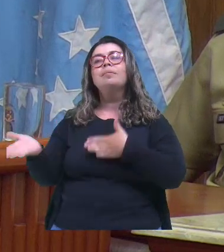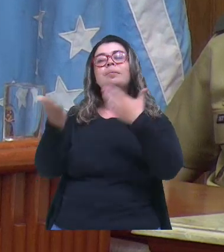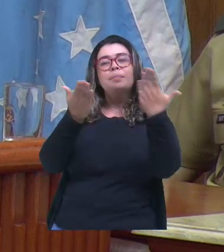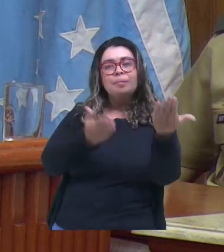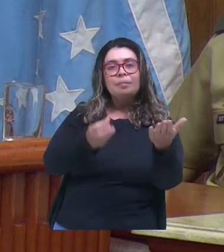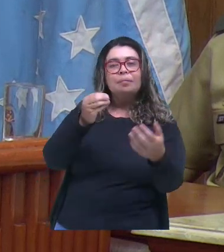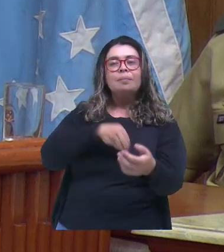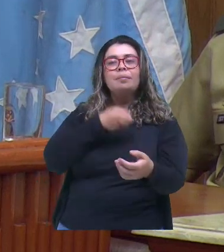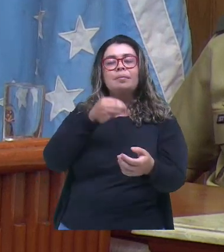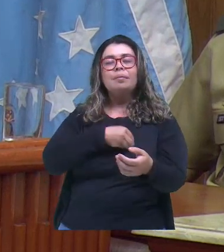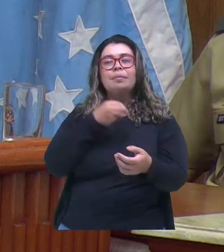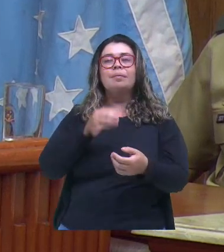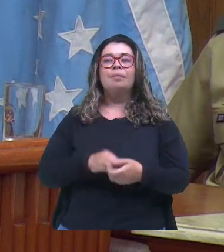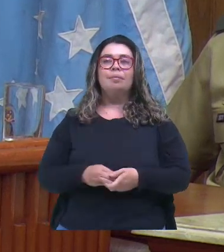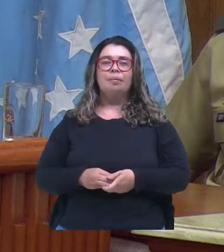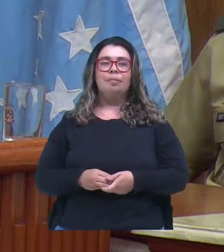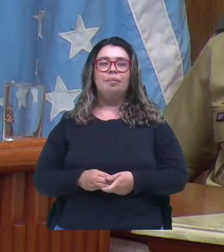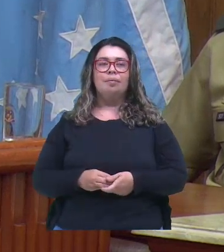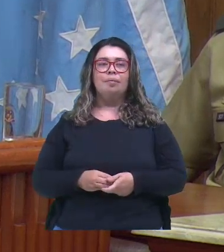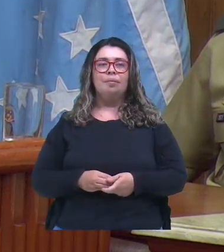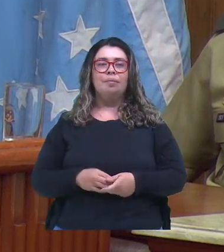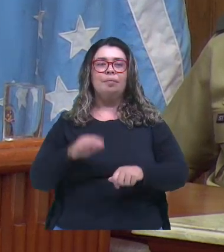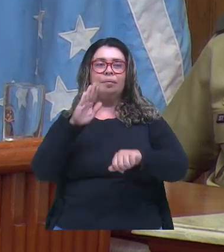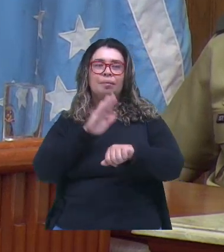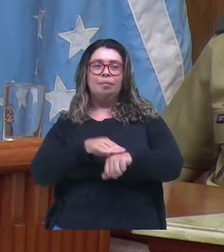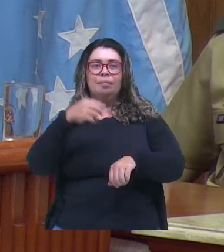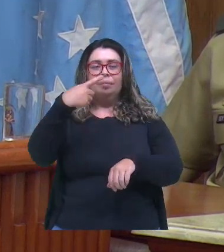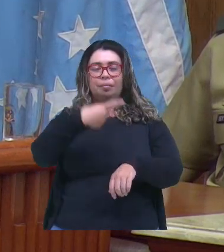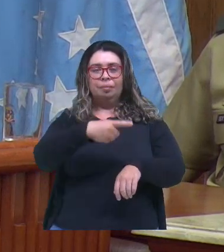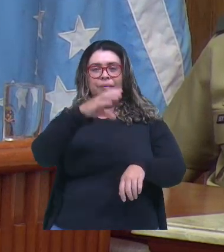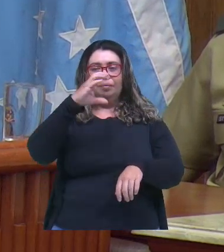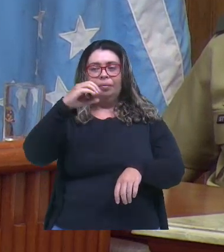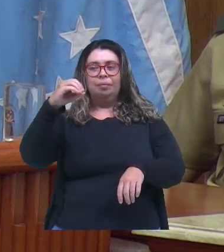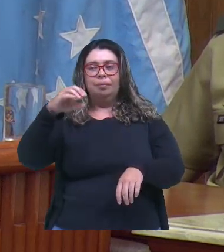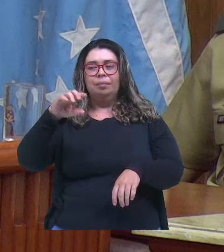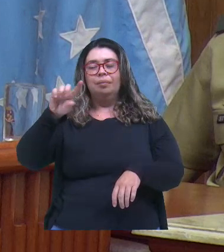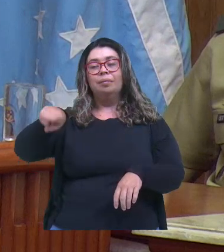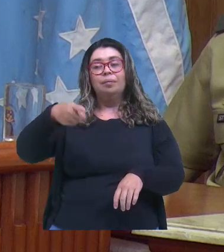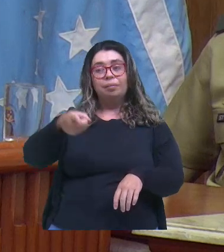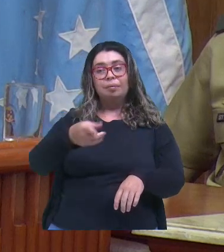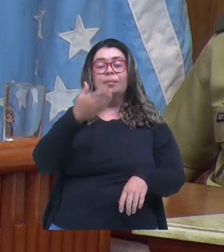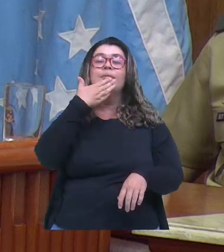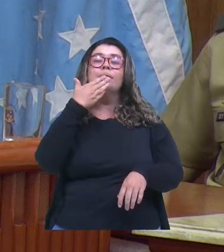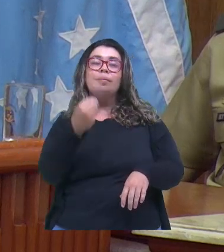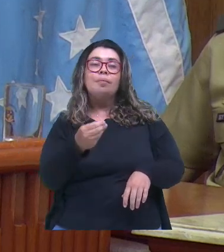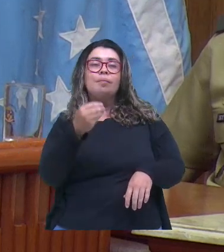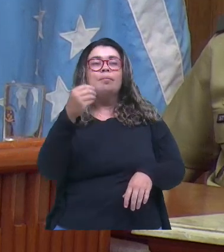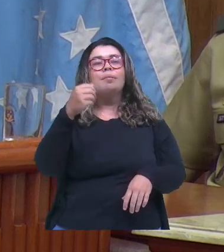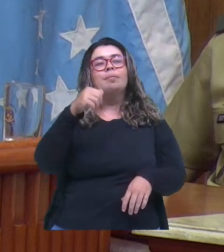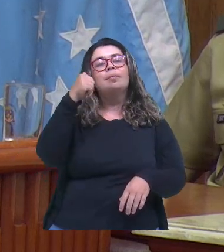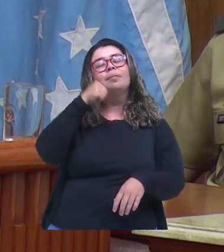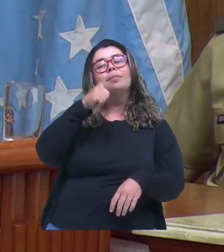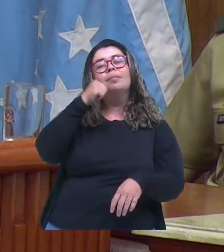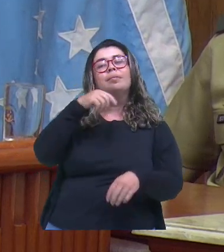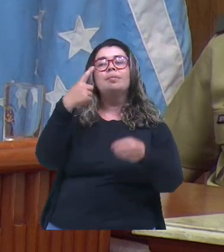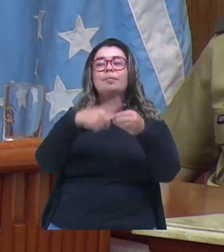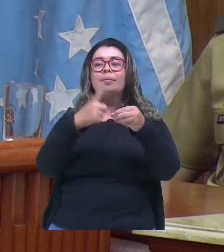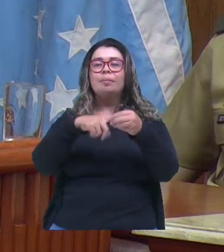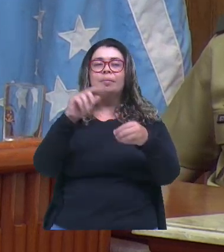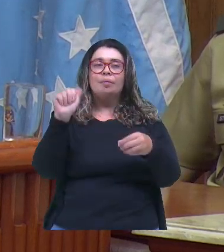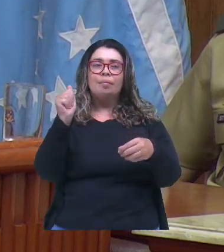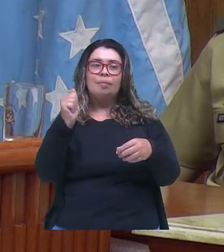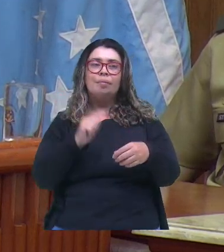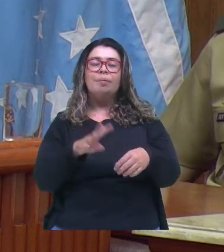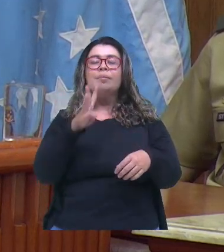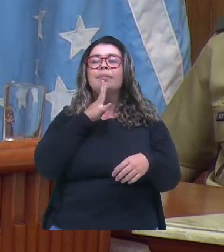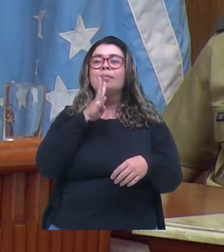vida pelos mais de 100 mil homens e mulheres da cidade de Assis. Esse reconhecimento,